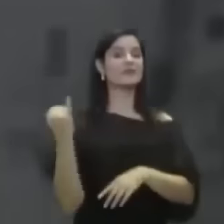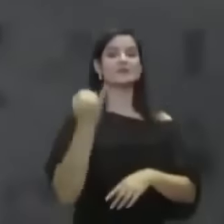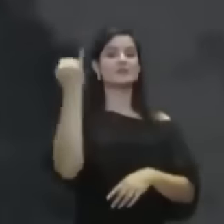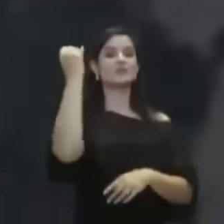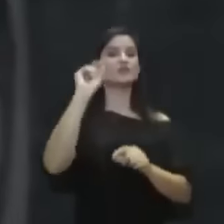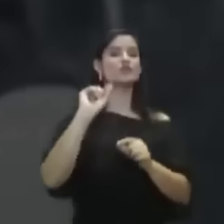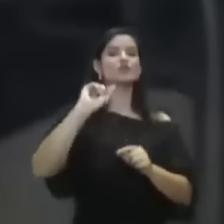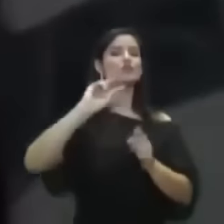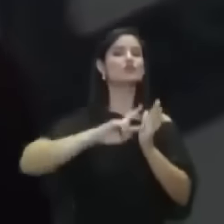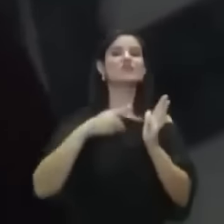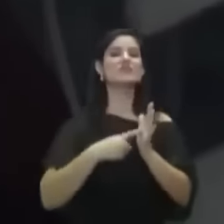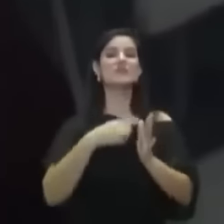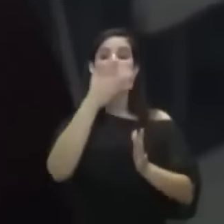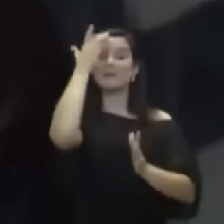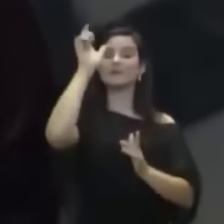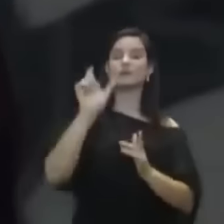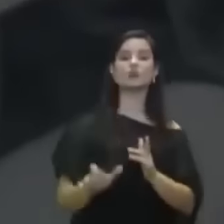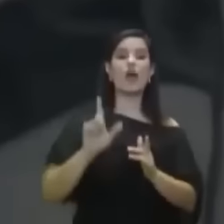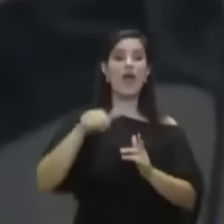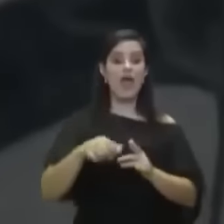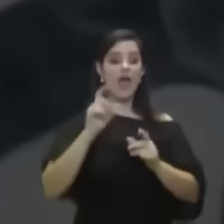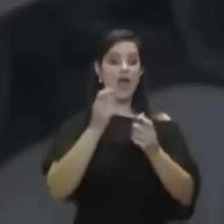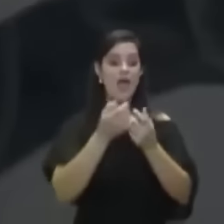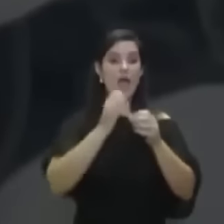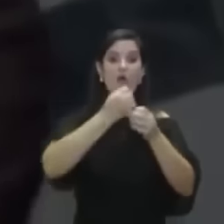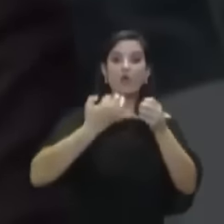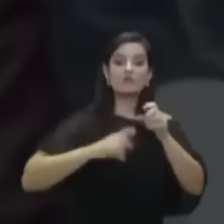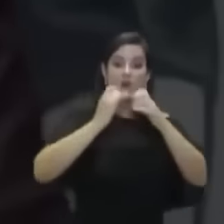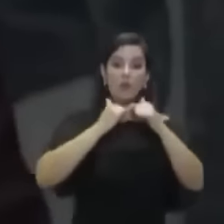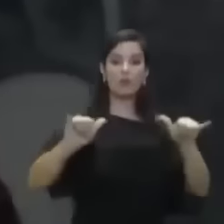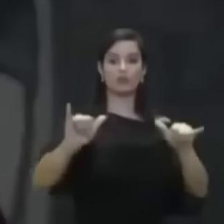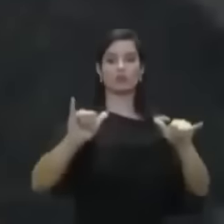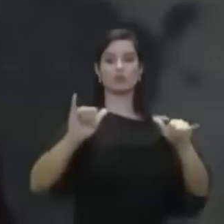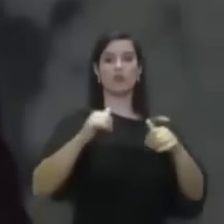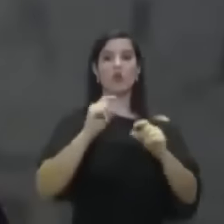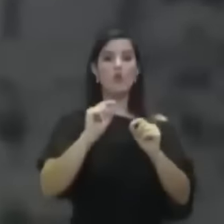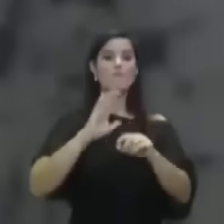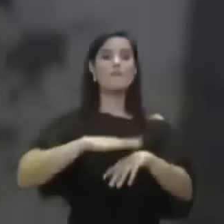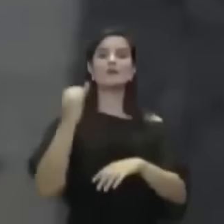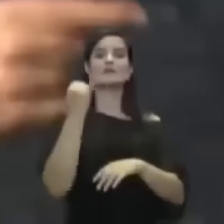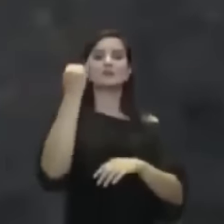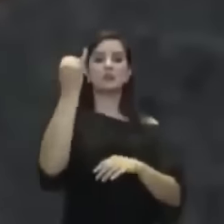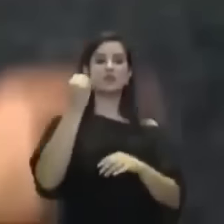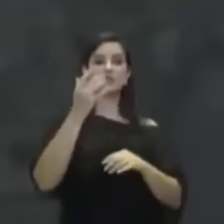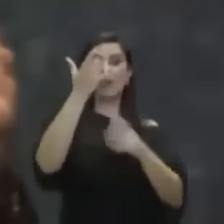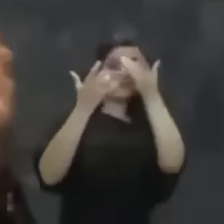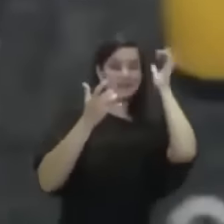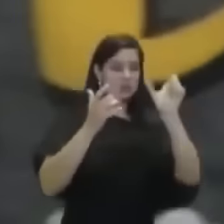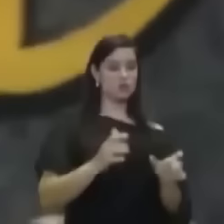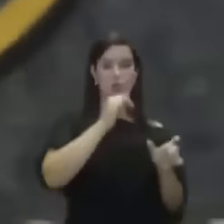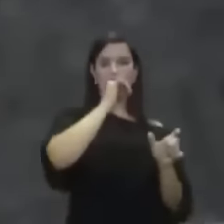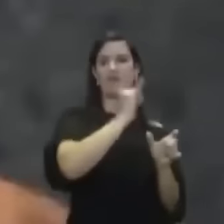é o pregador, é a pregação. O que importa não é o mensageiro, é a mensagem. O que importa não é o evangelista, é o